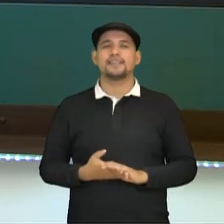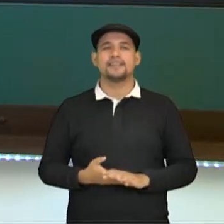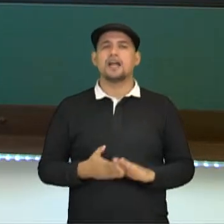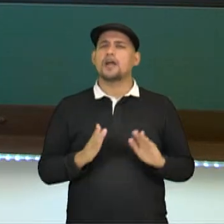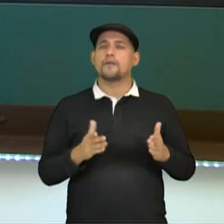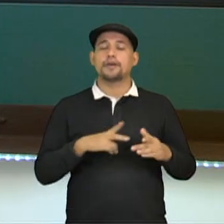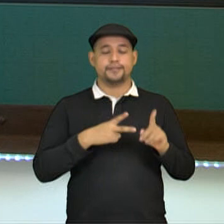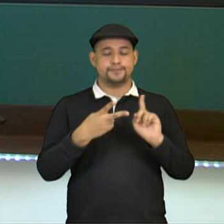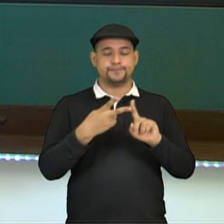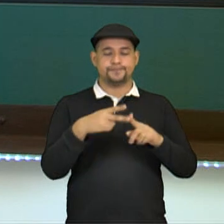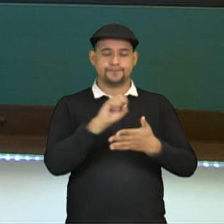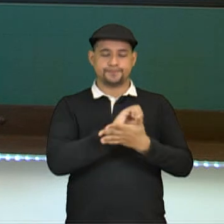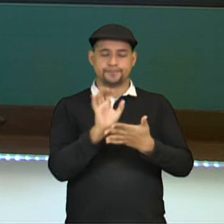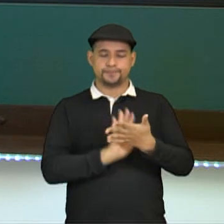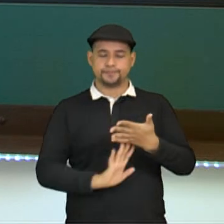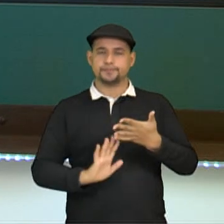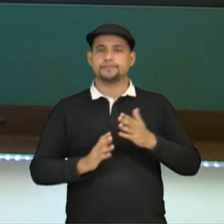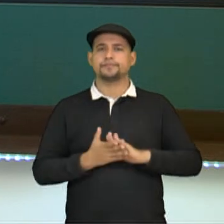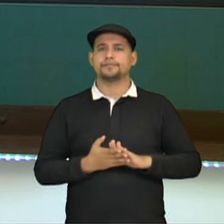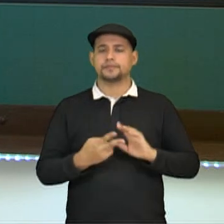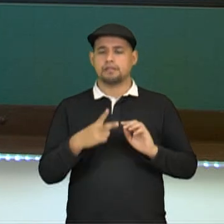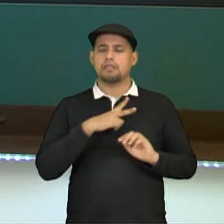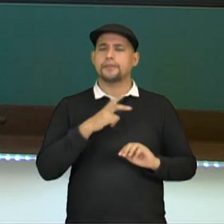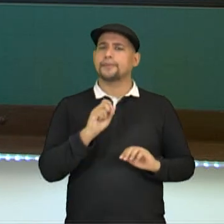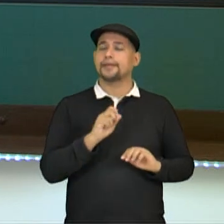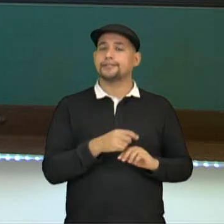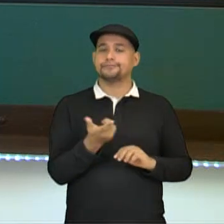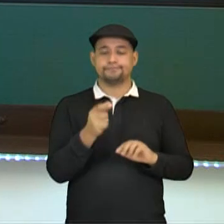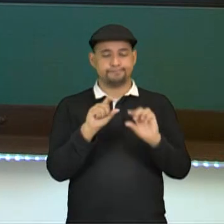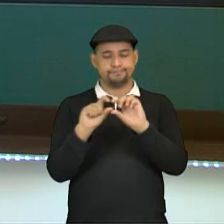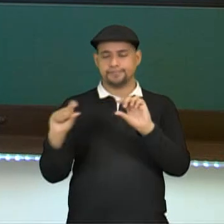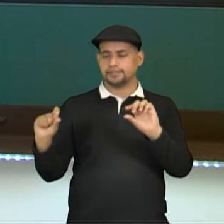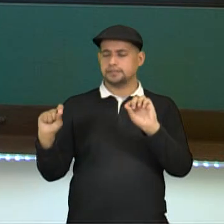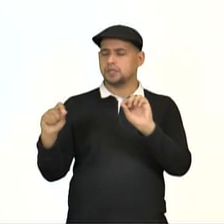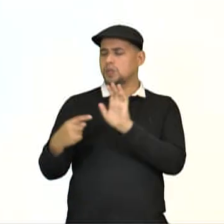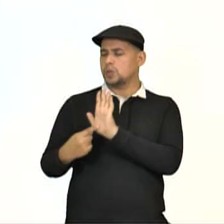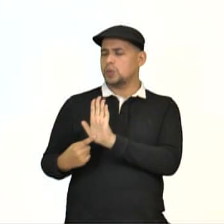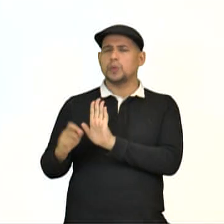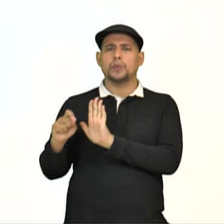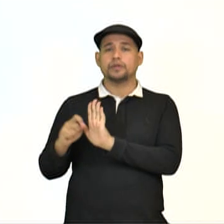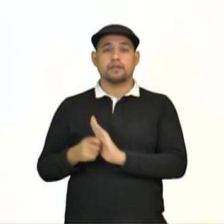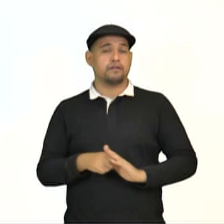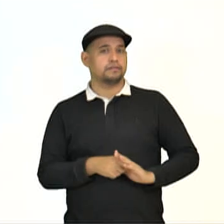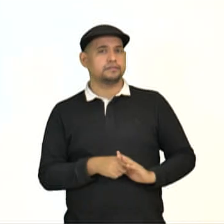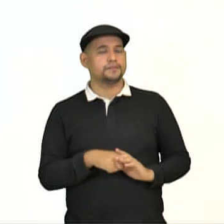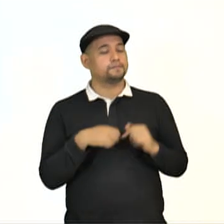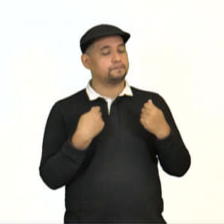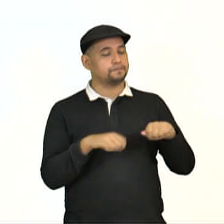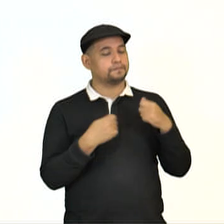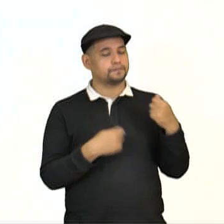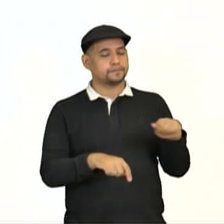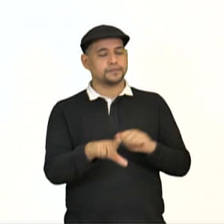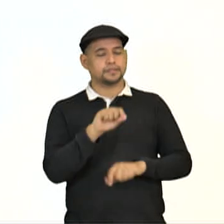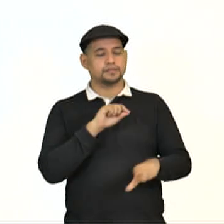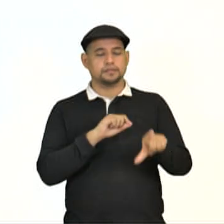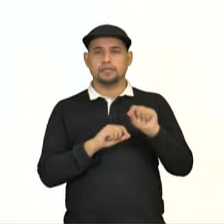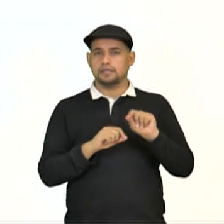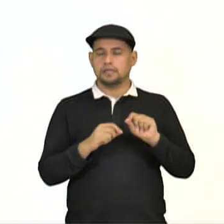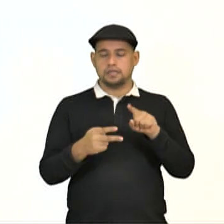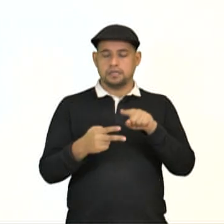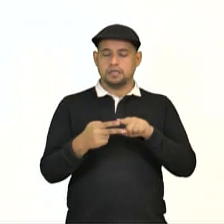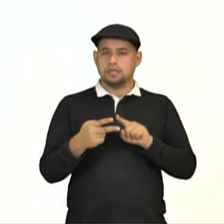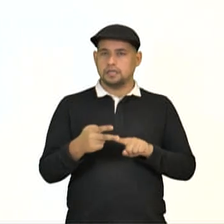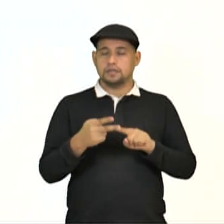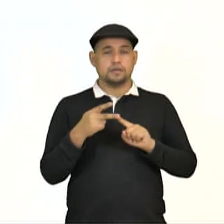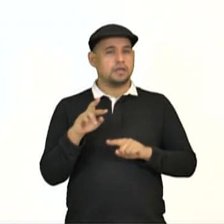para a nossa segunda atividade. Então temos mais um fragmento que diz assim: restava escolher então entre as duas